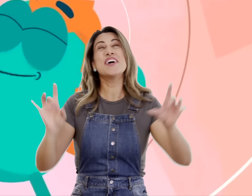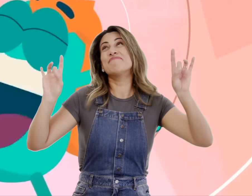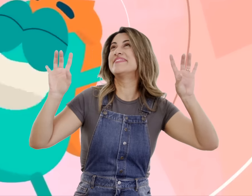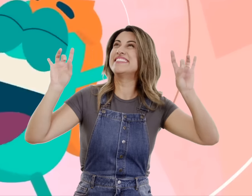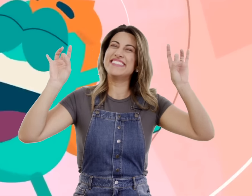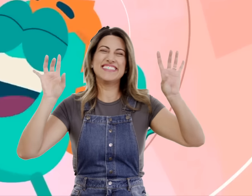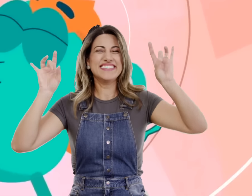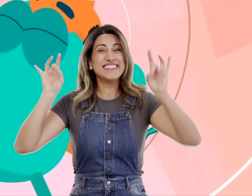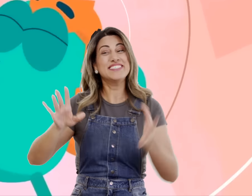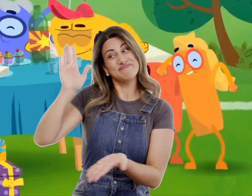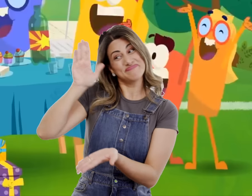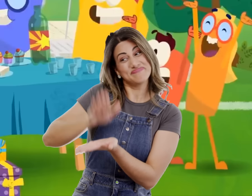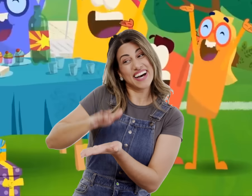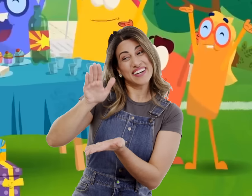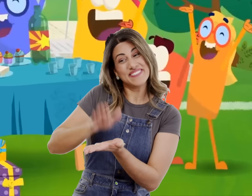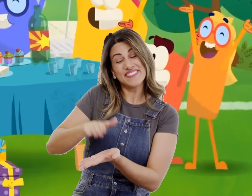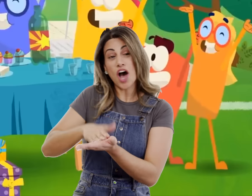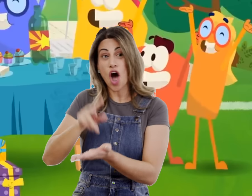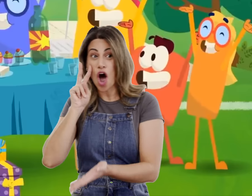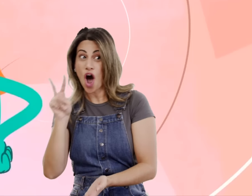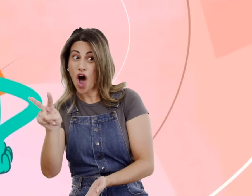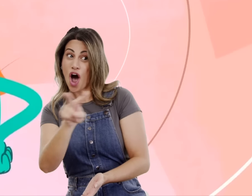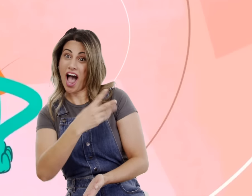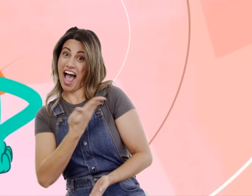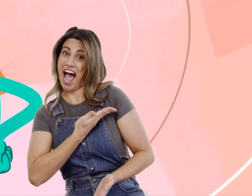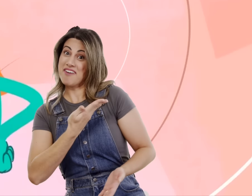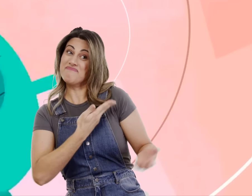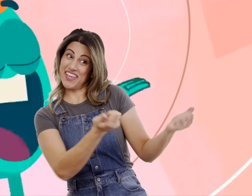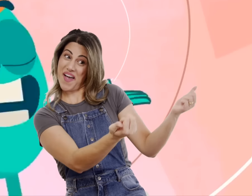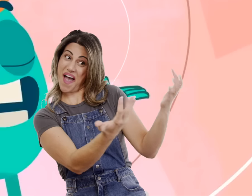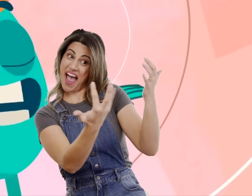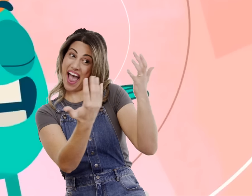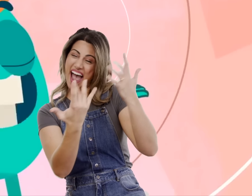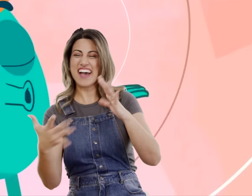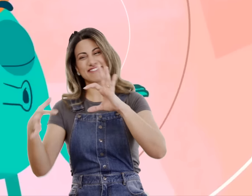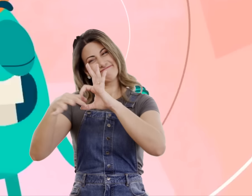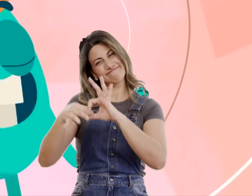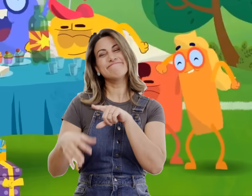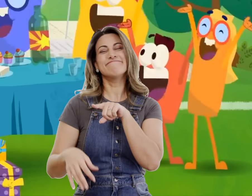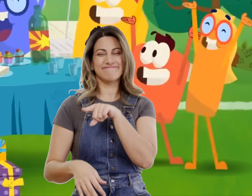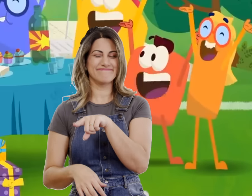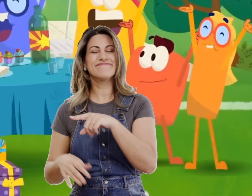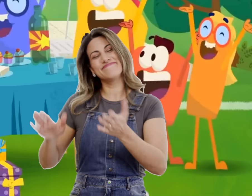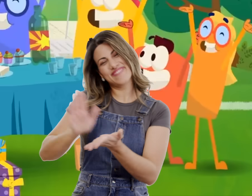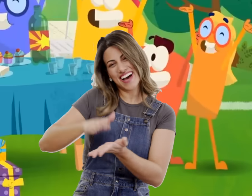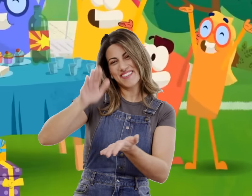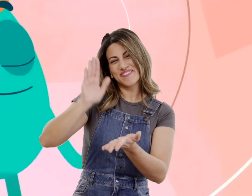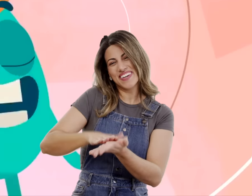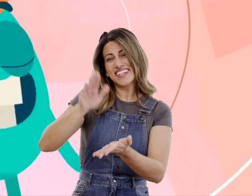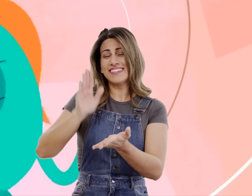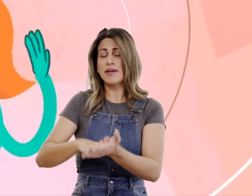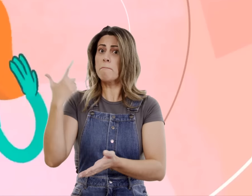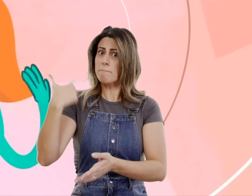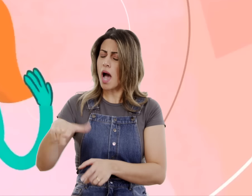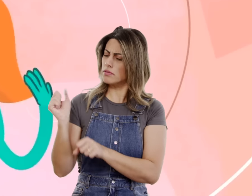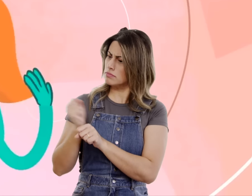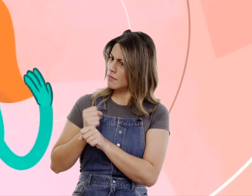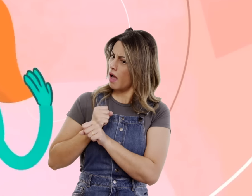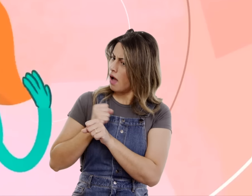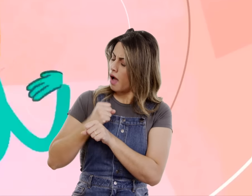tão especial. Parabéns, vejo todos os amigos. Parabéns.